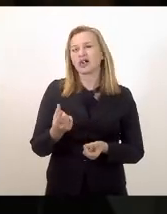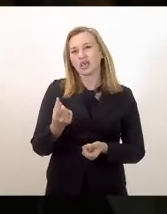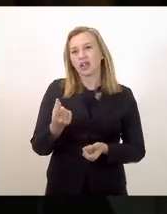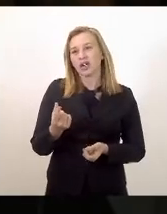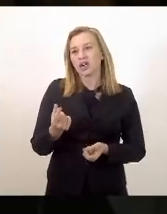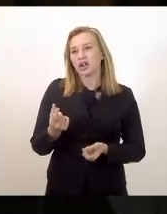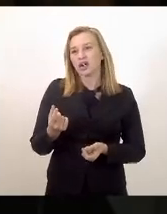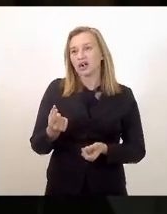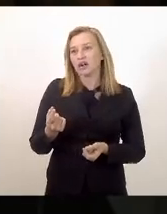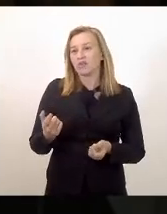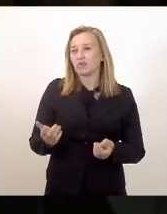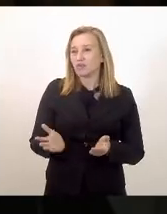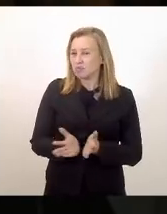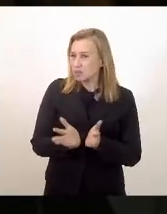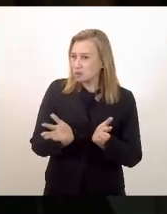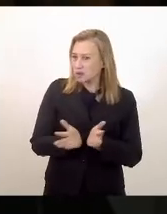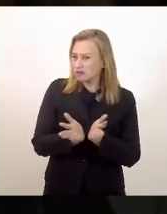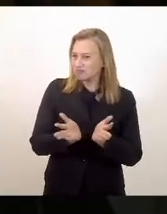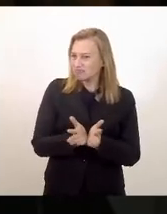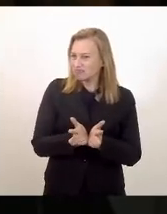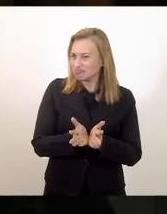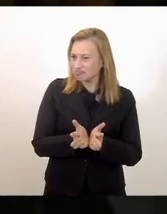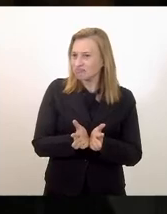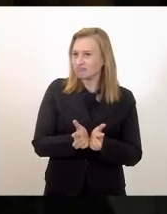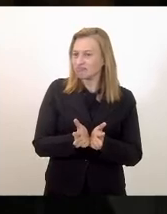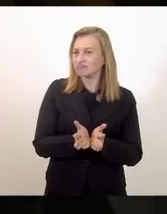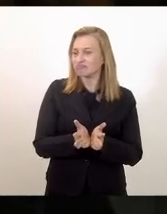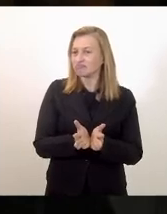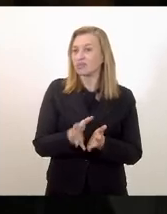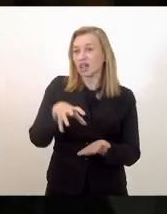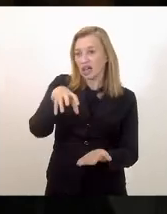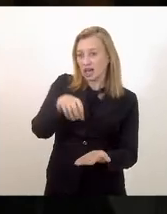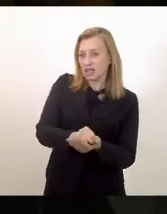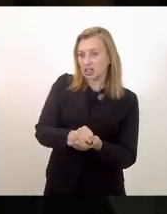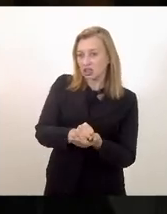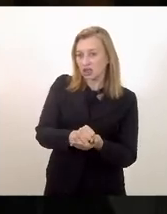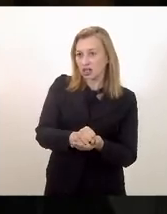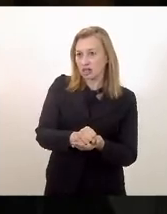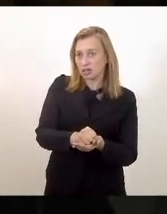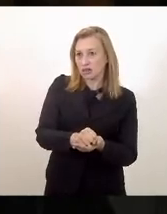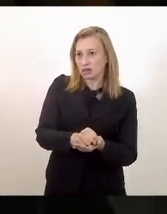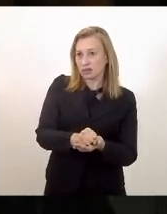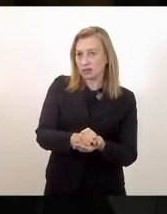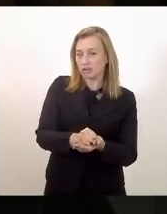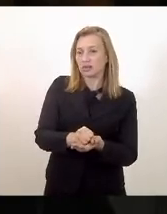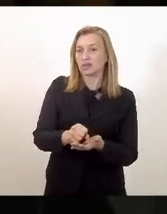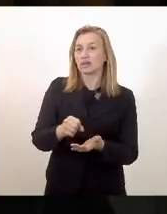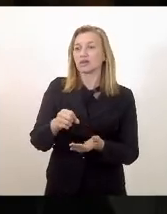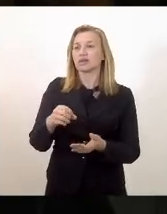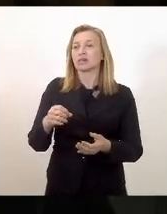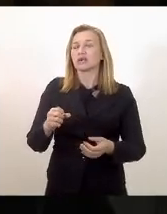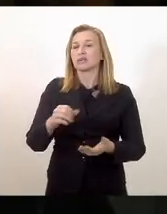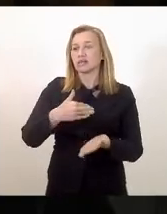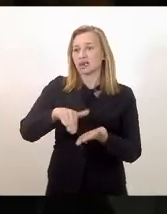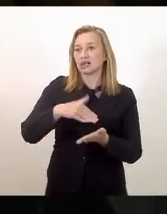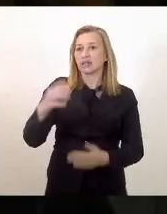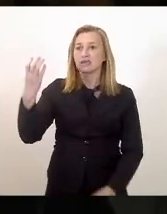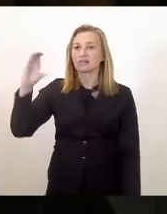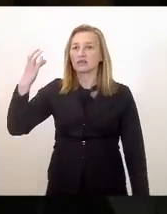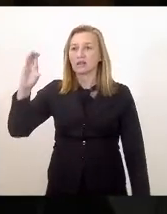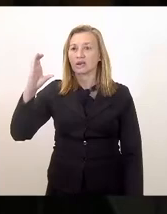econômicas, devidamente cadastradas pela Secretaria de Assistência Social de Niterói, que farão a comercialização desta